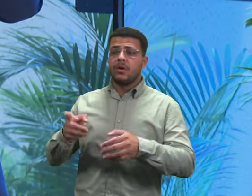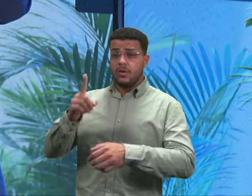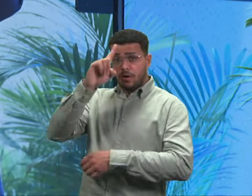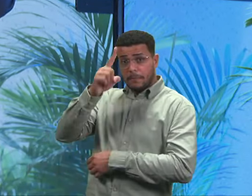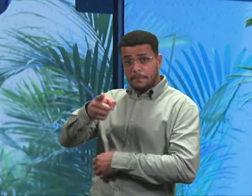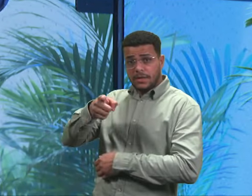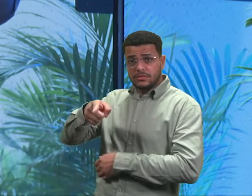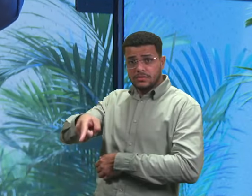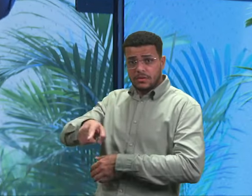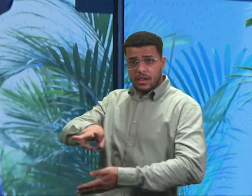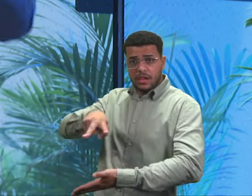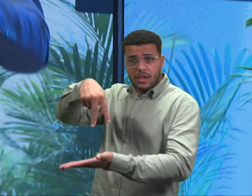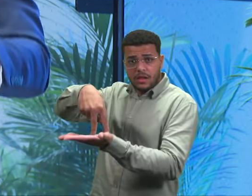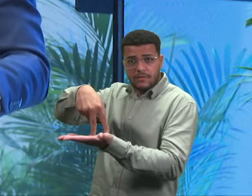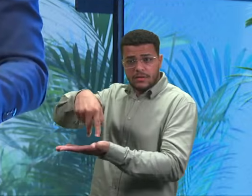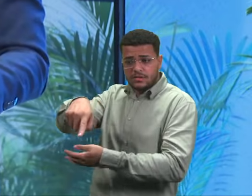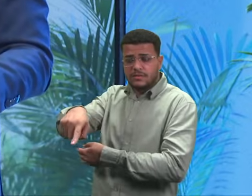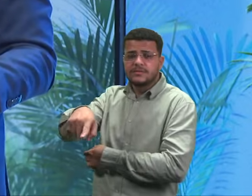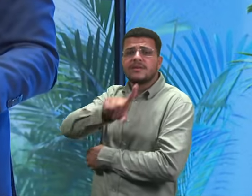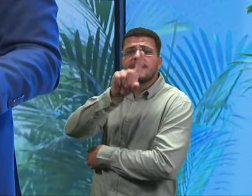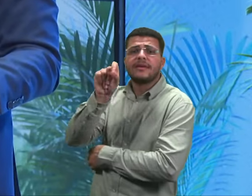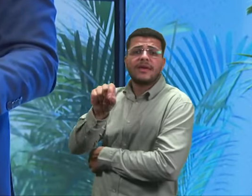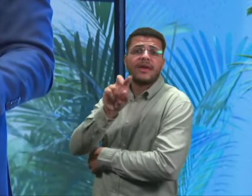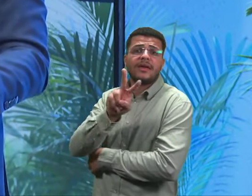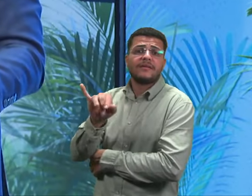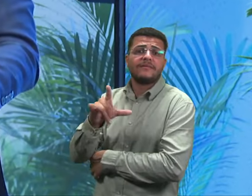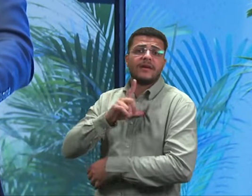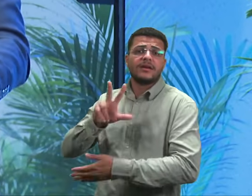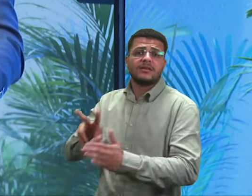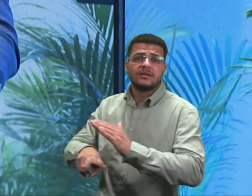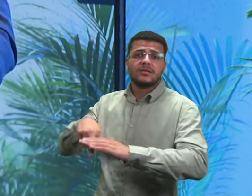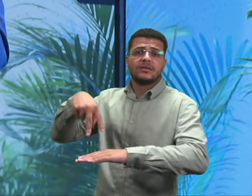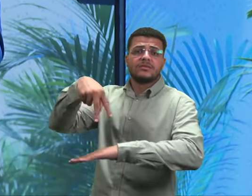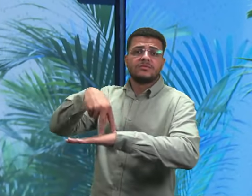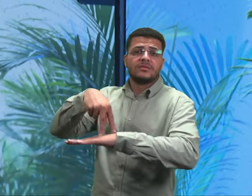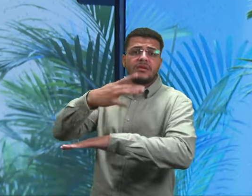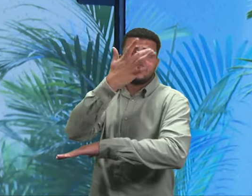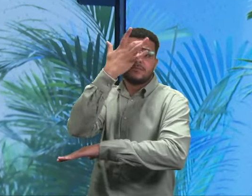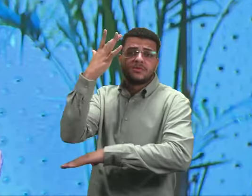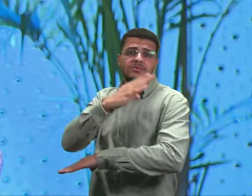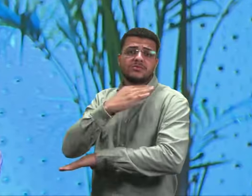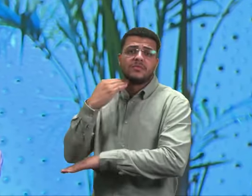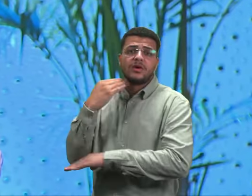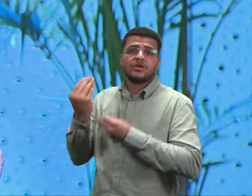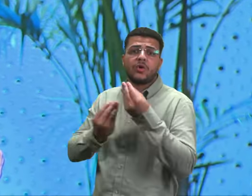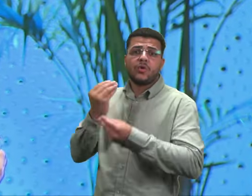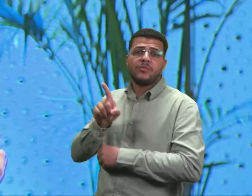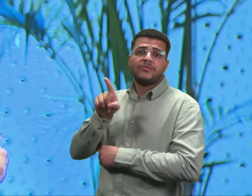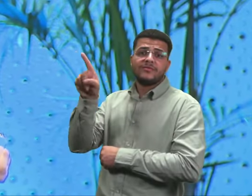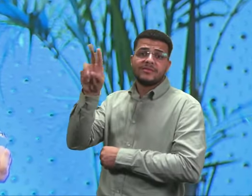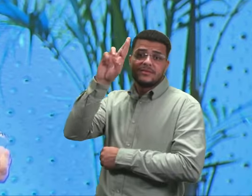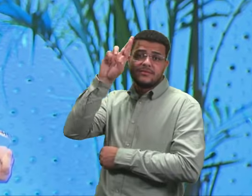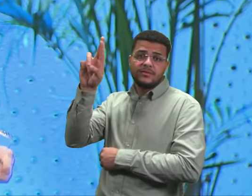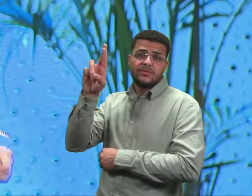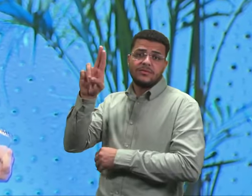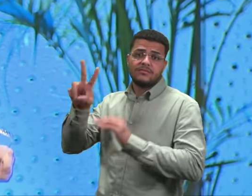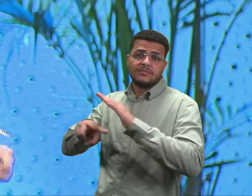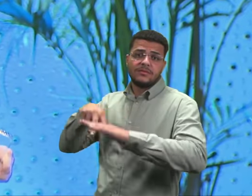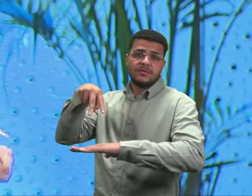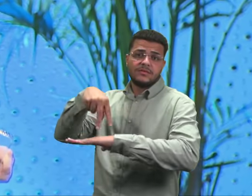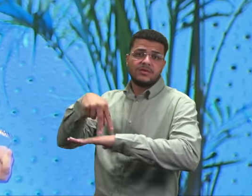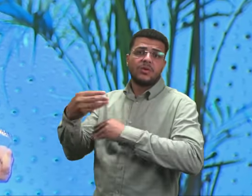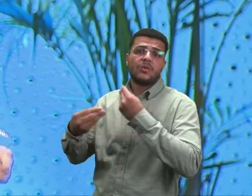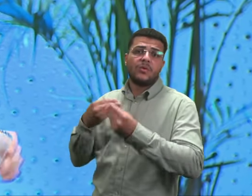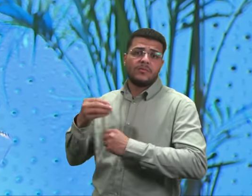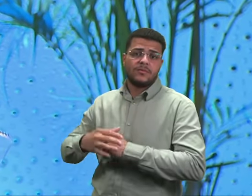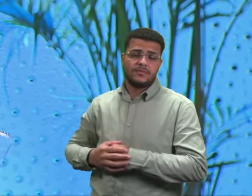Eles ouviram, eles perguntaram: Senhor, quem vai ressuscitar os mortos como o Senhor ressuscita?